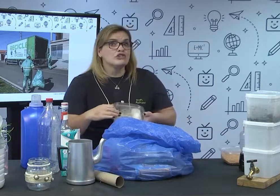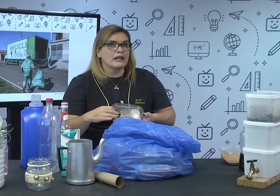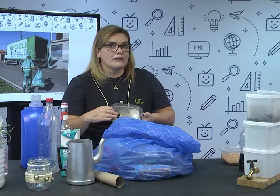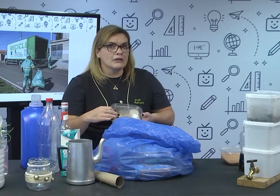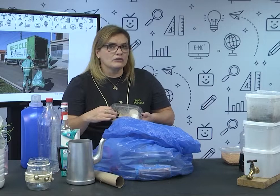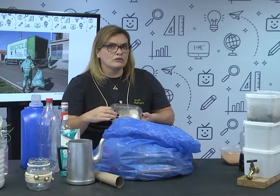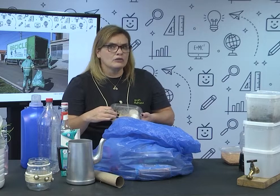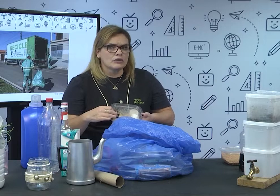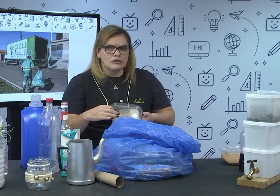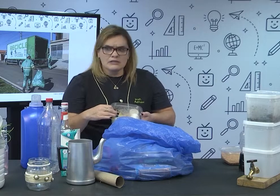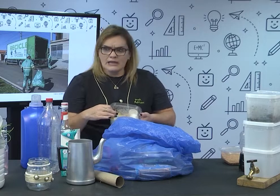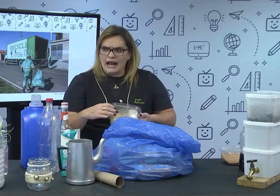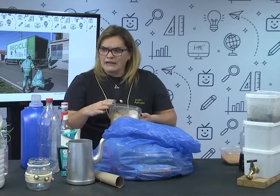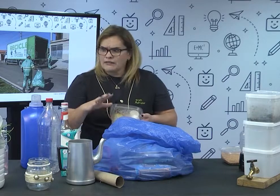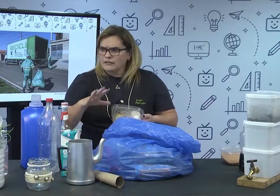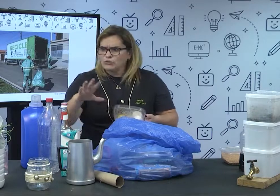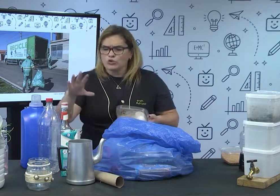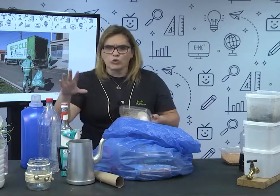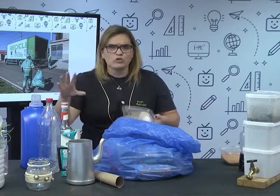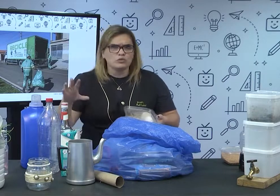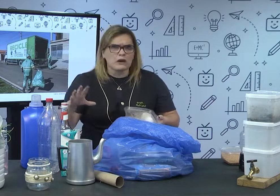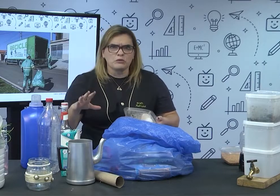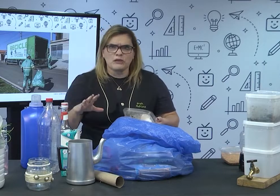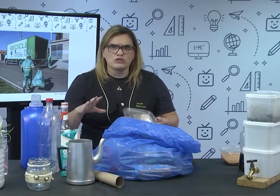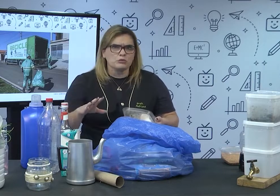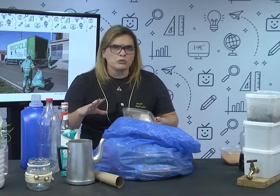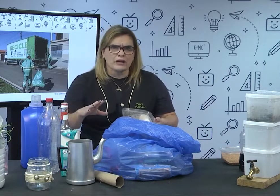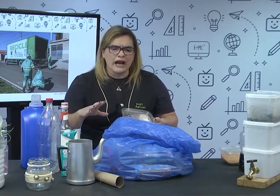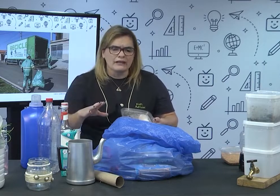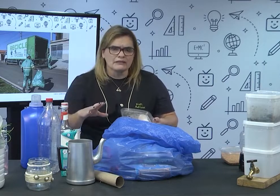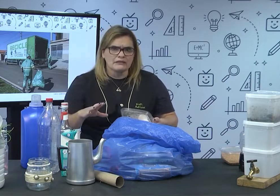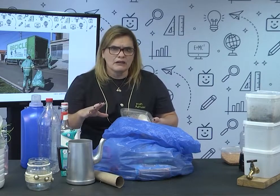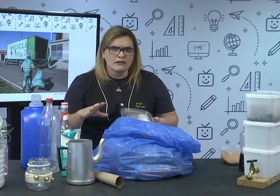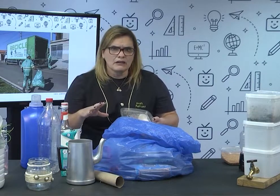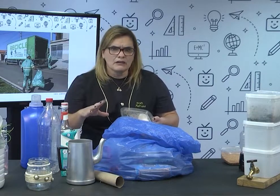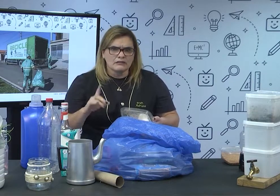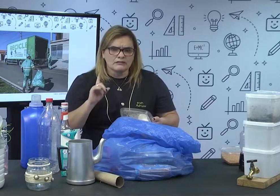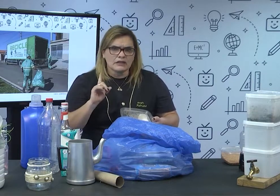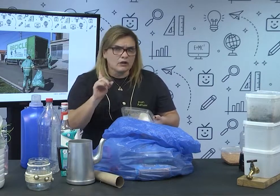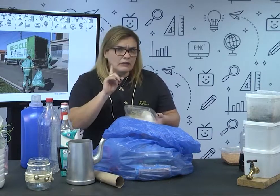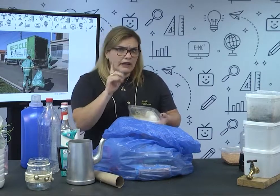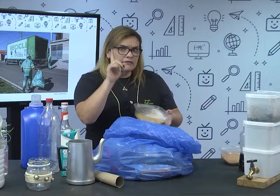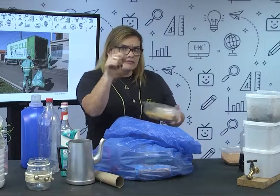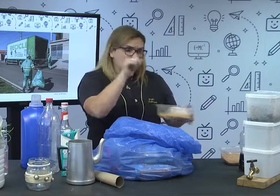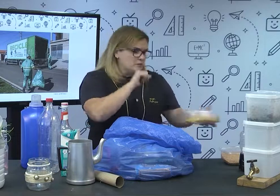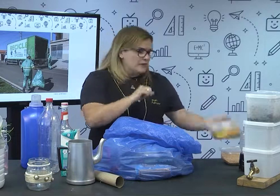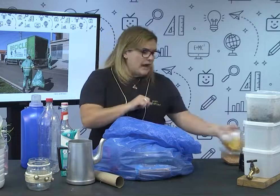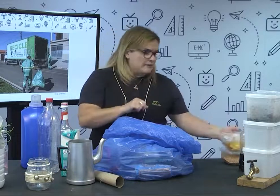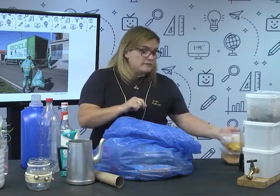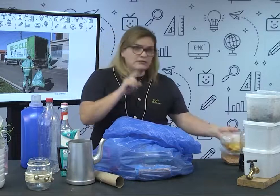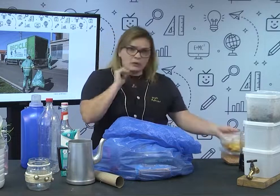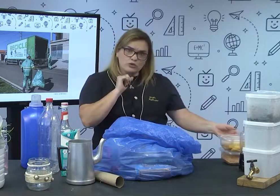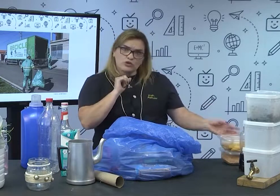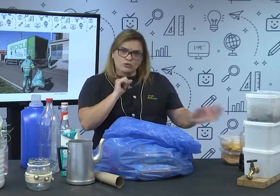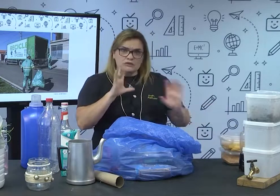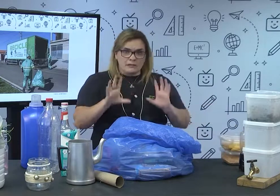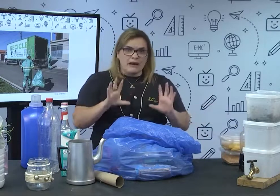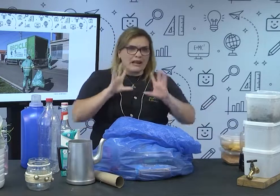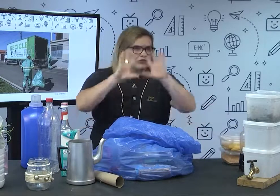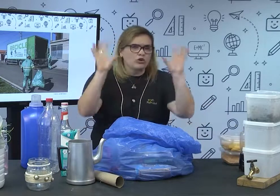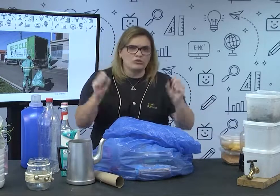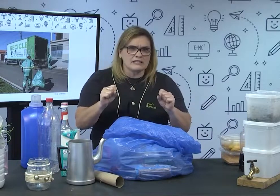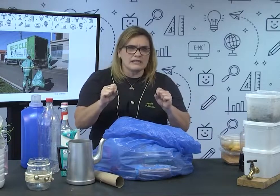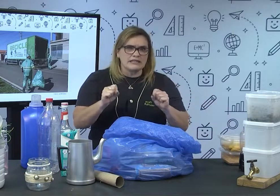restos de alimento. Será que vão todos para o mesmo lugar? Não, né? Vamos lá. Vamos